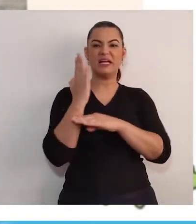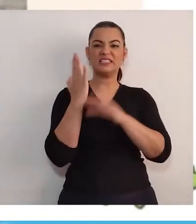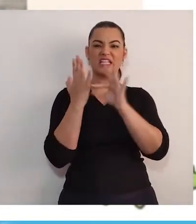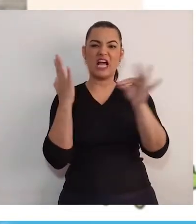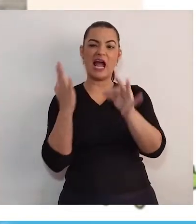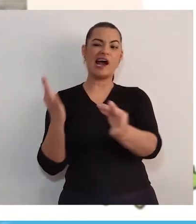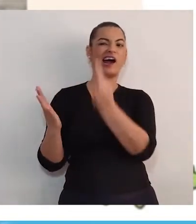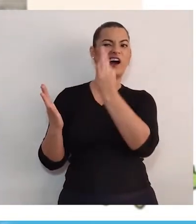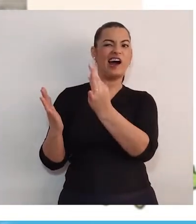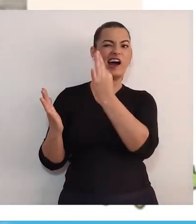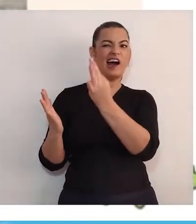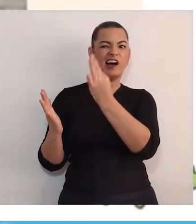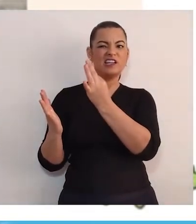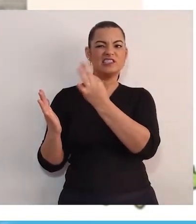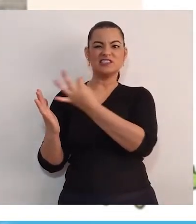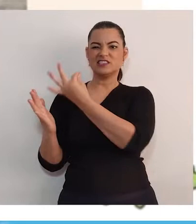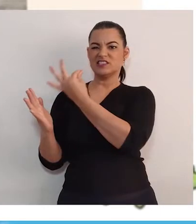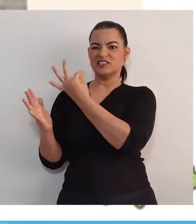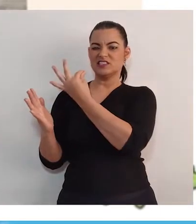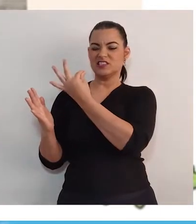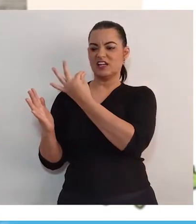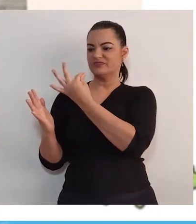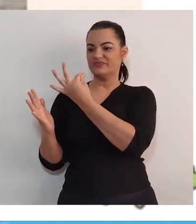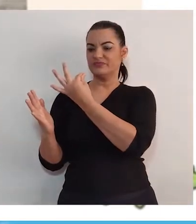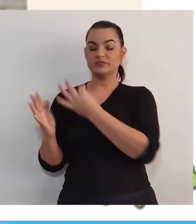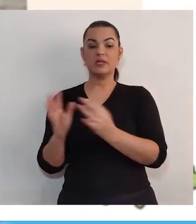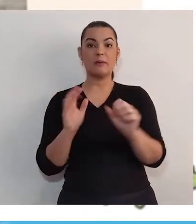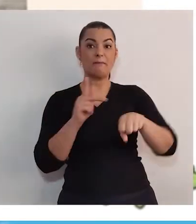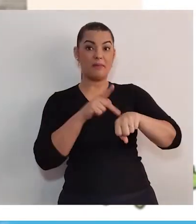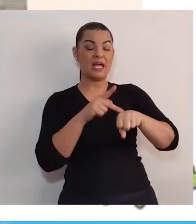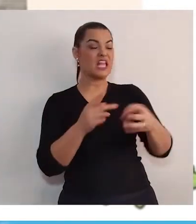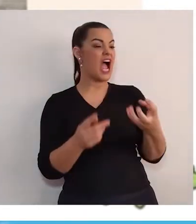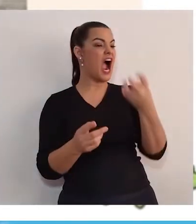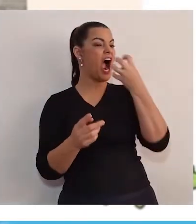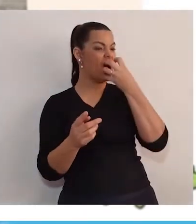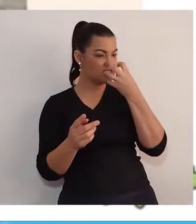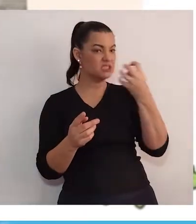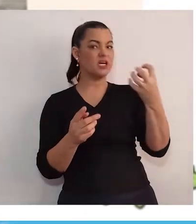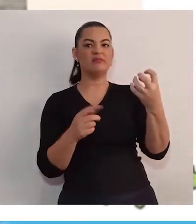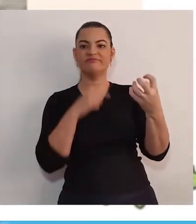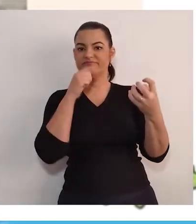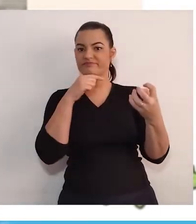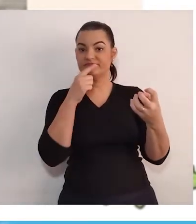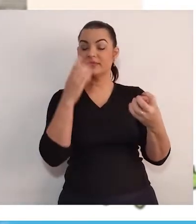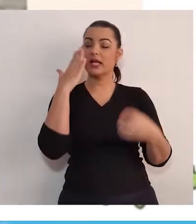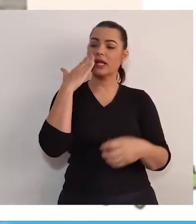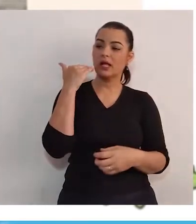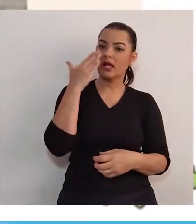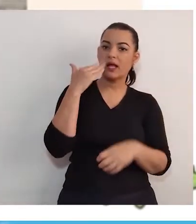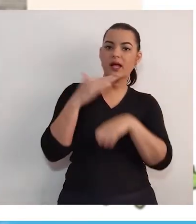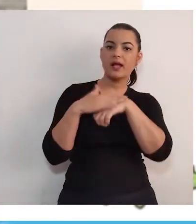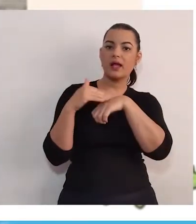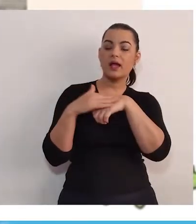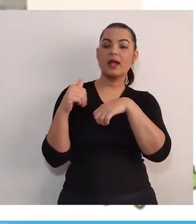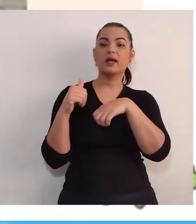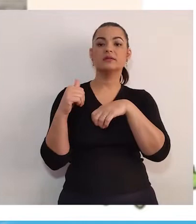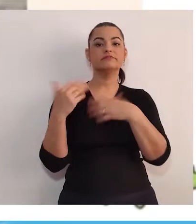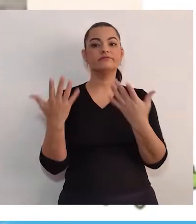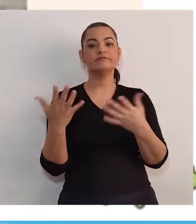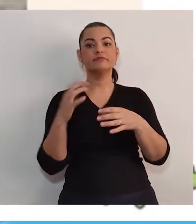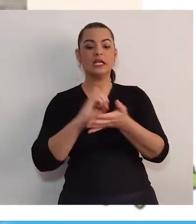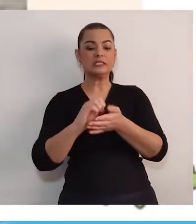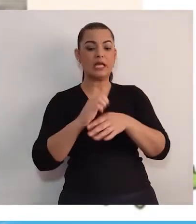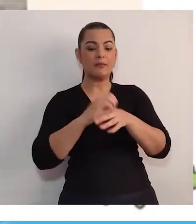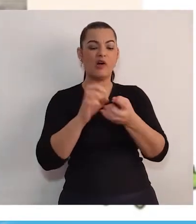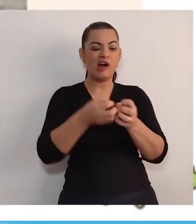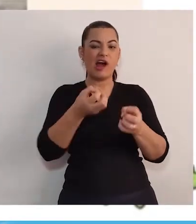dente bem forte com graveto, mordia o pedregulho, recebia carinho, cobria o dente com sabão